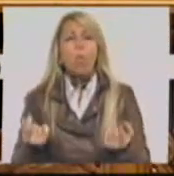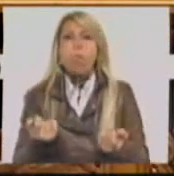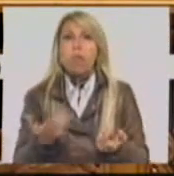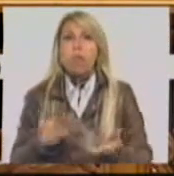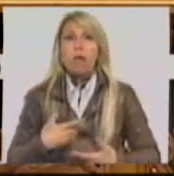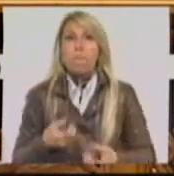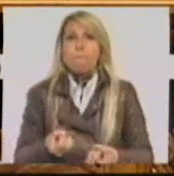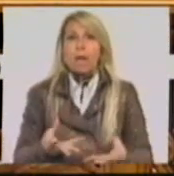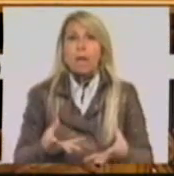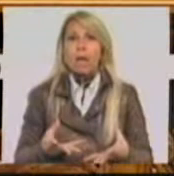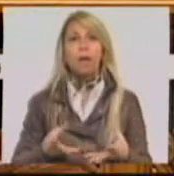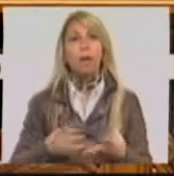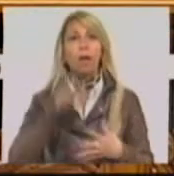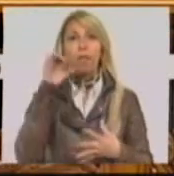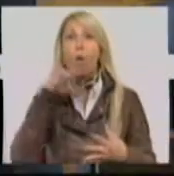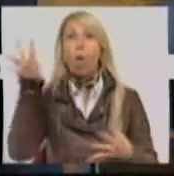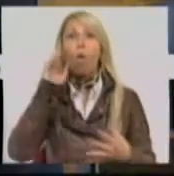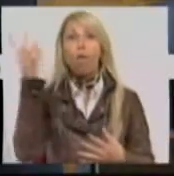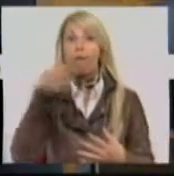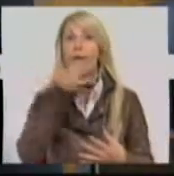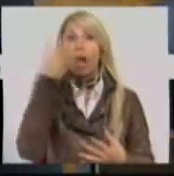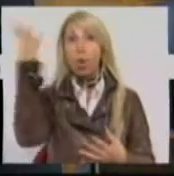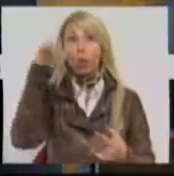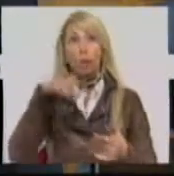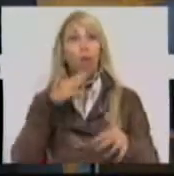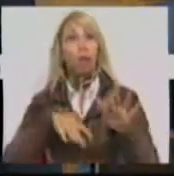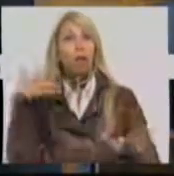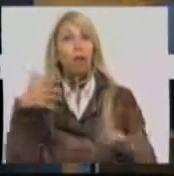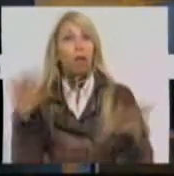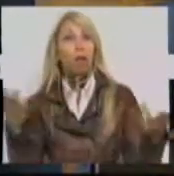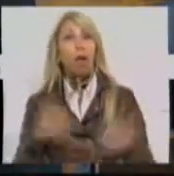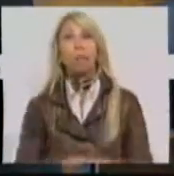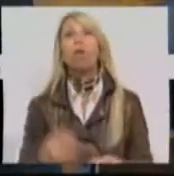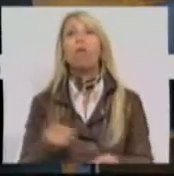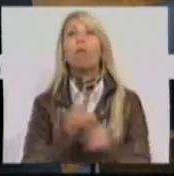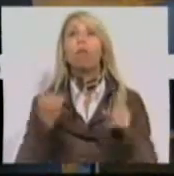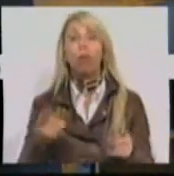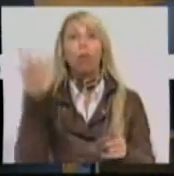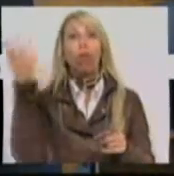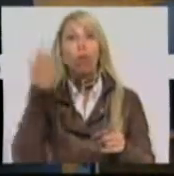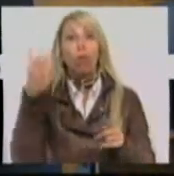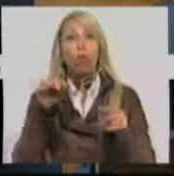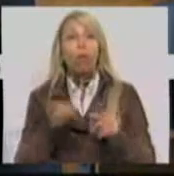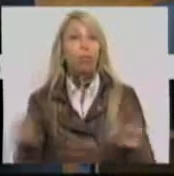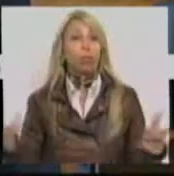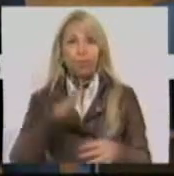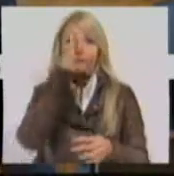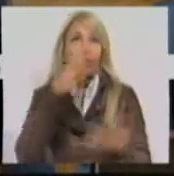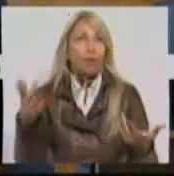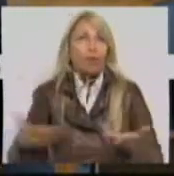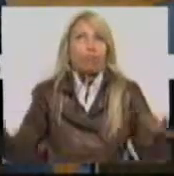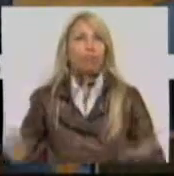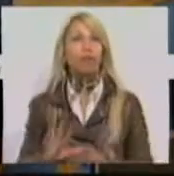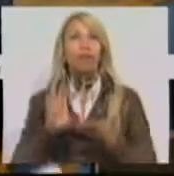de cultura aqui nesta Câmara, porque realmente em termos de política cultural deste Governo, seja ao nível do financiamento, seja ao nível da